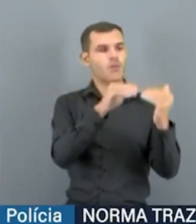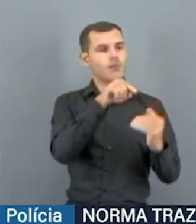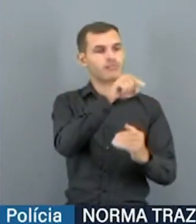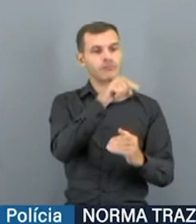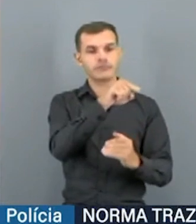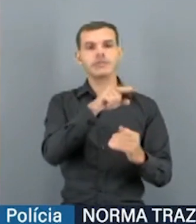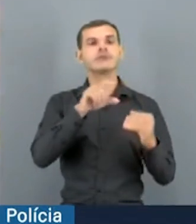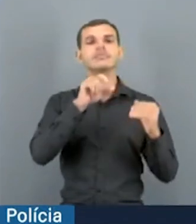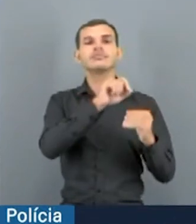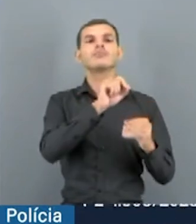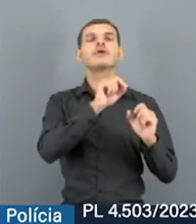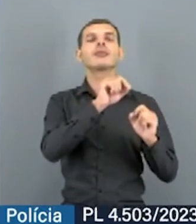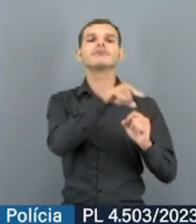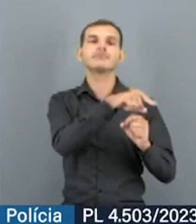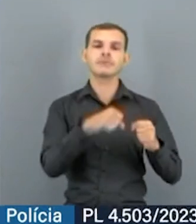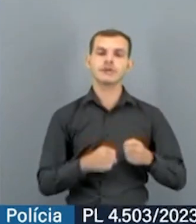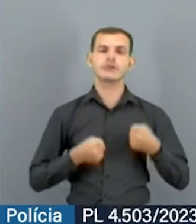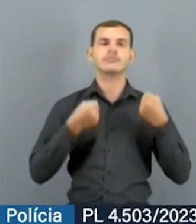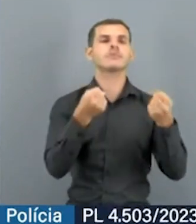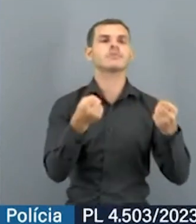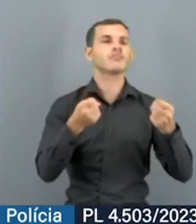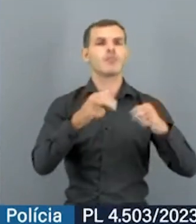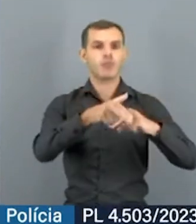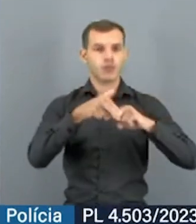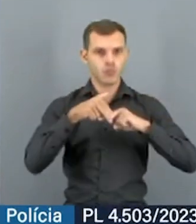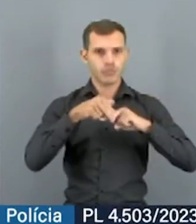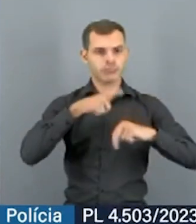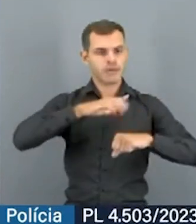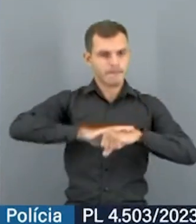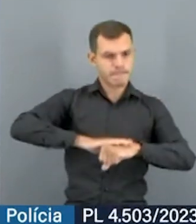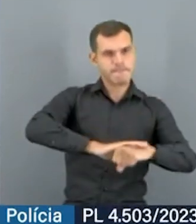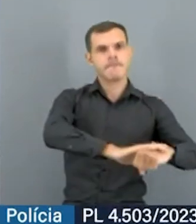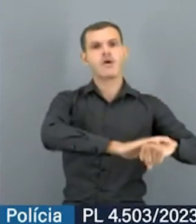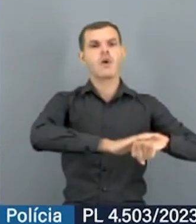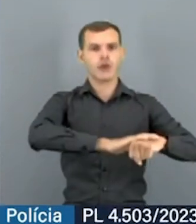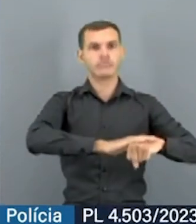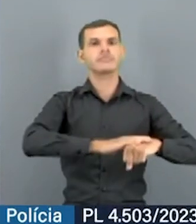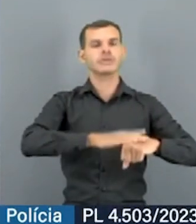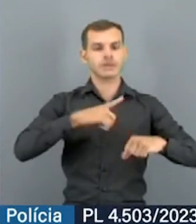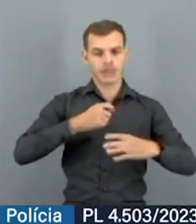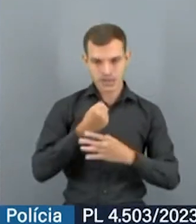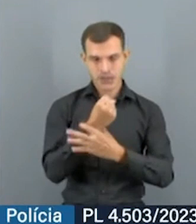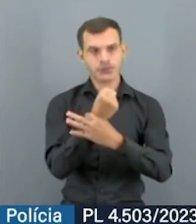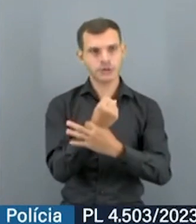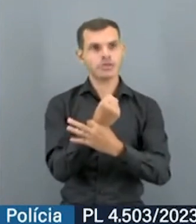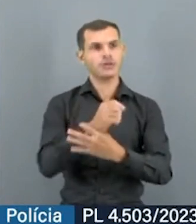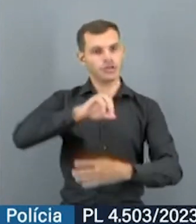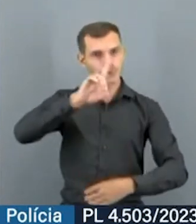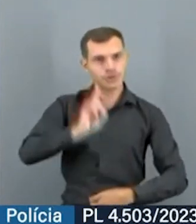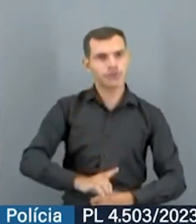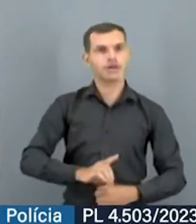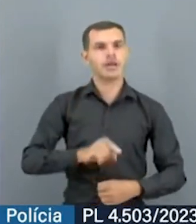propriedade. O senhor estava defendendo garantias de direitos. O senhor estava defendendo